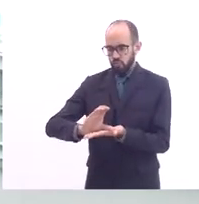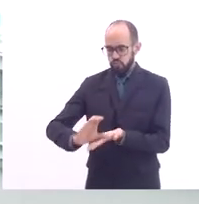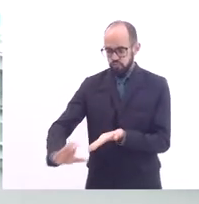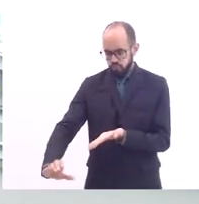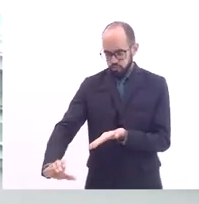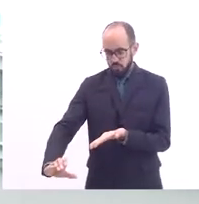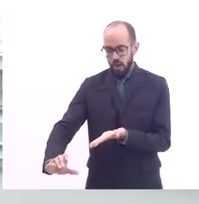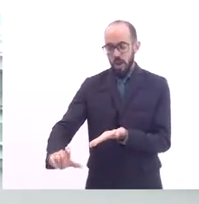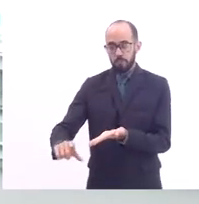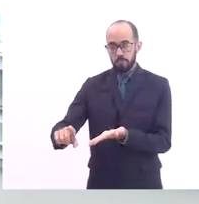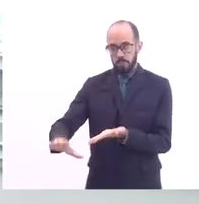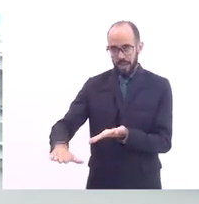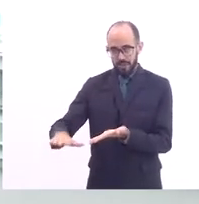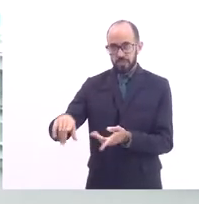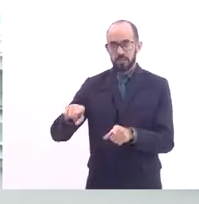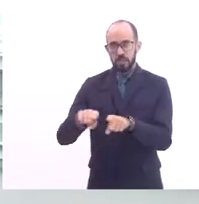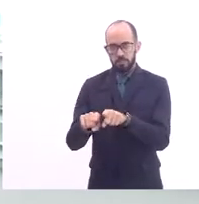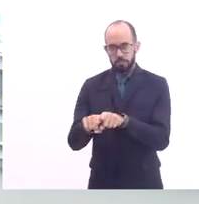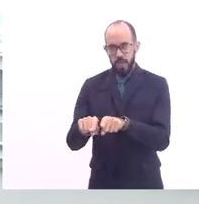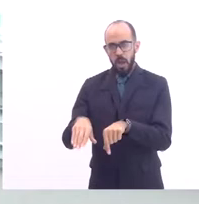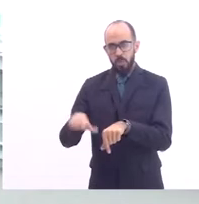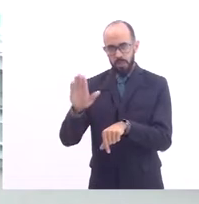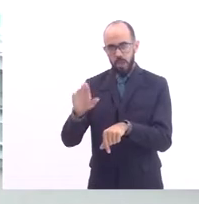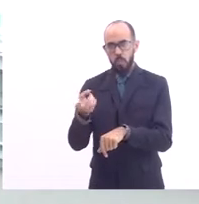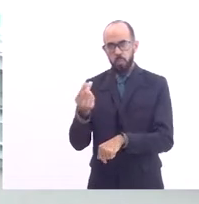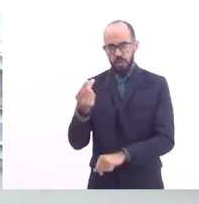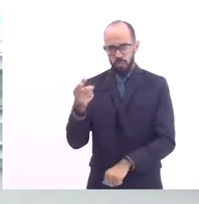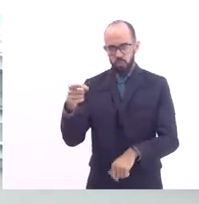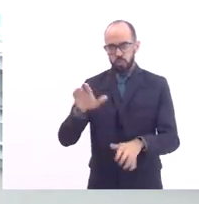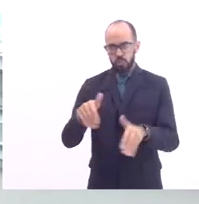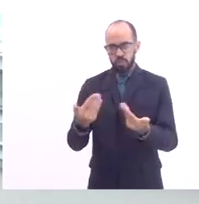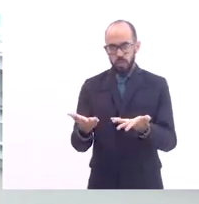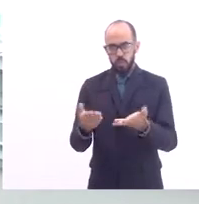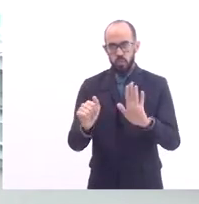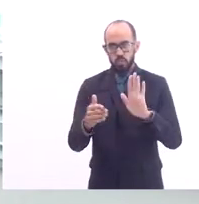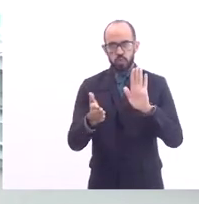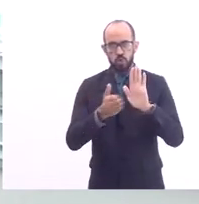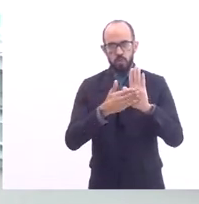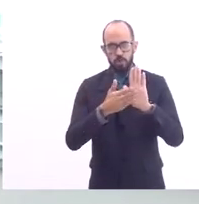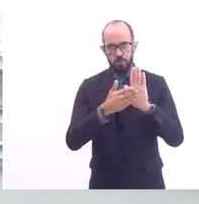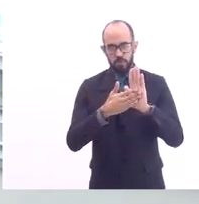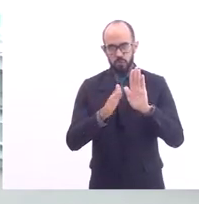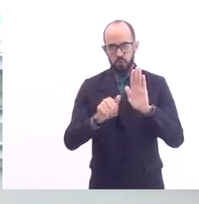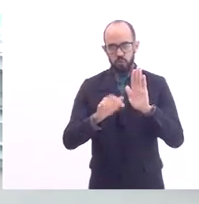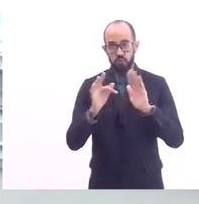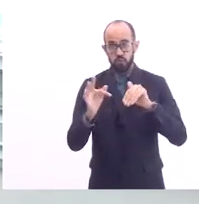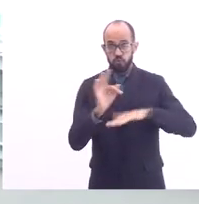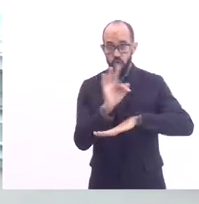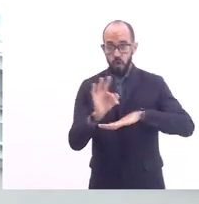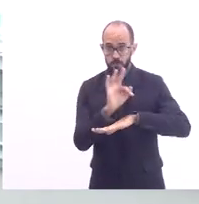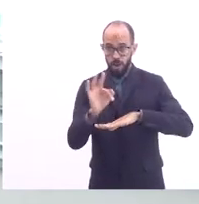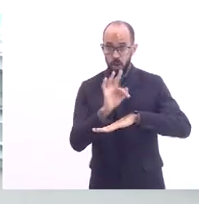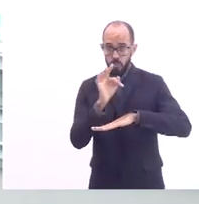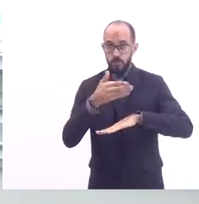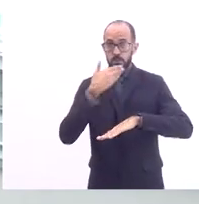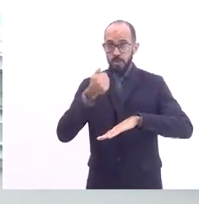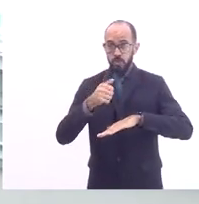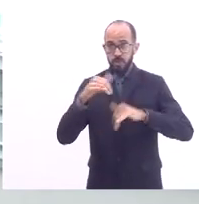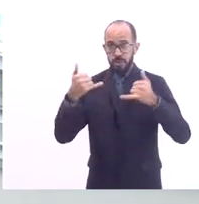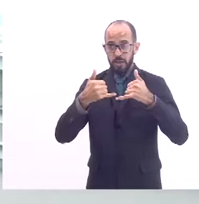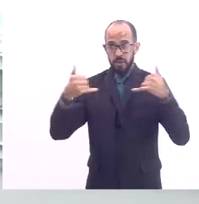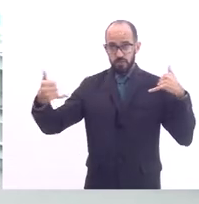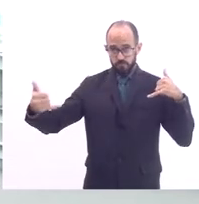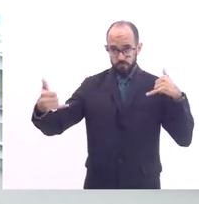o conceito era aumentar mais. Ou seja, os compromissos formais de melhoria na rede, nos investimentos, em